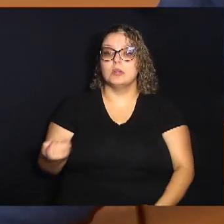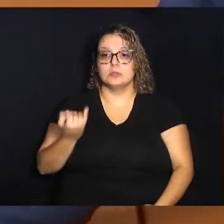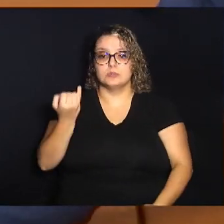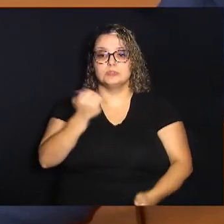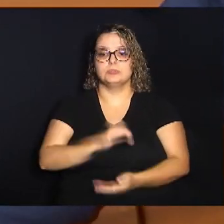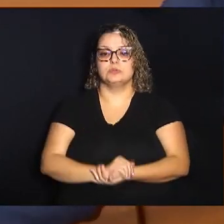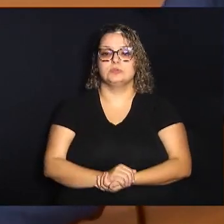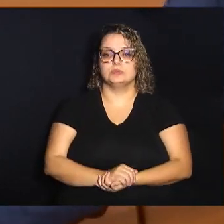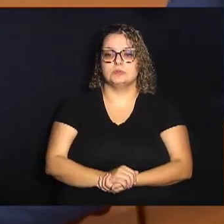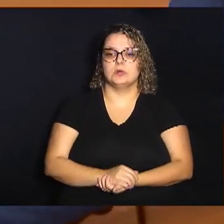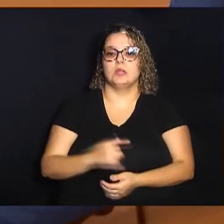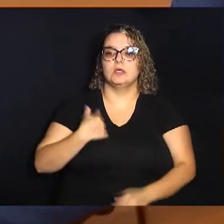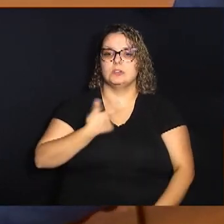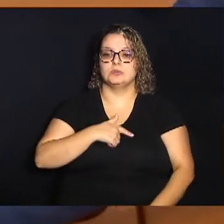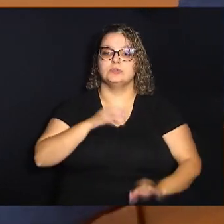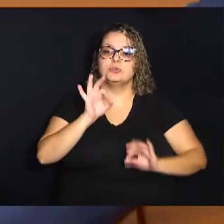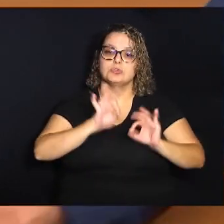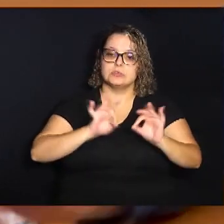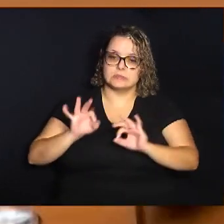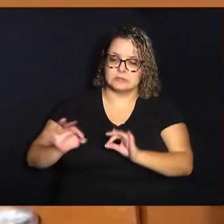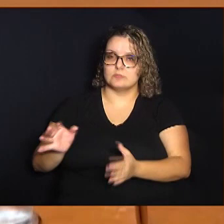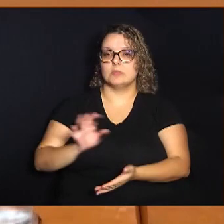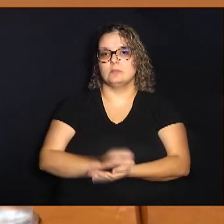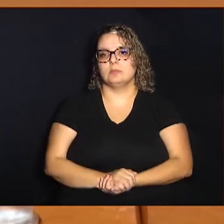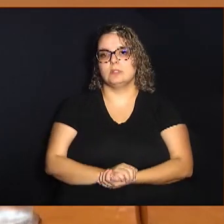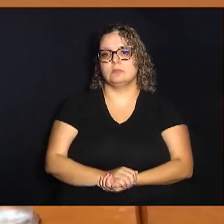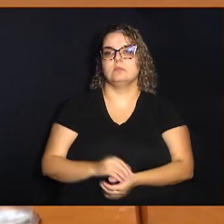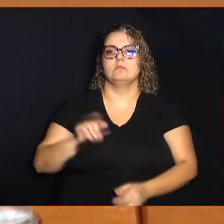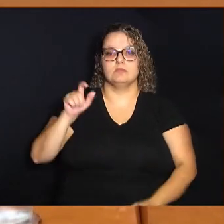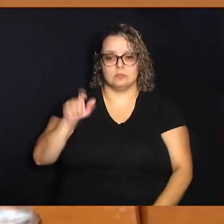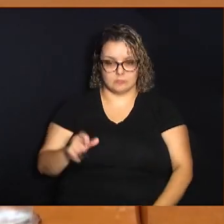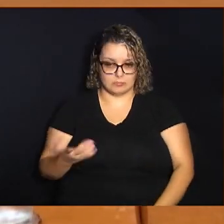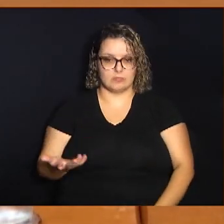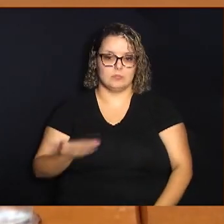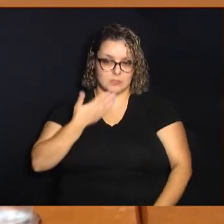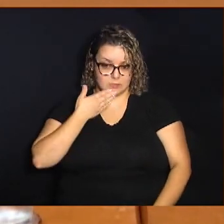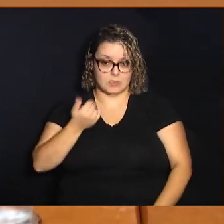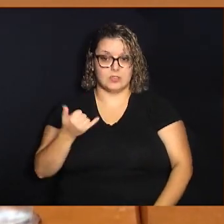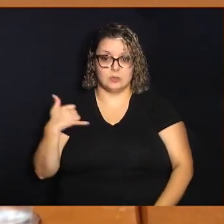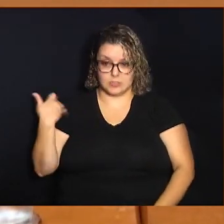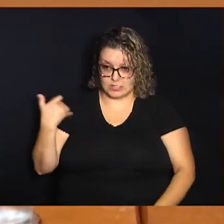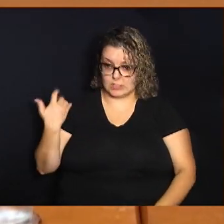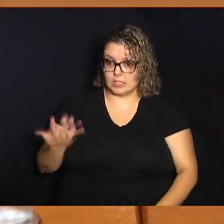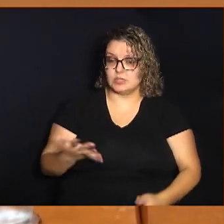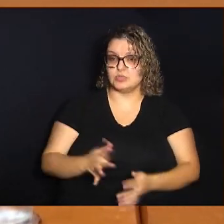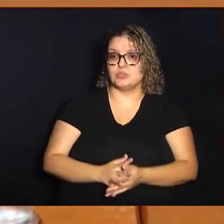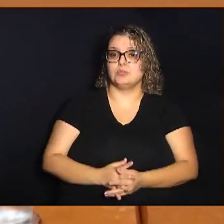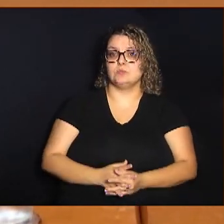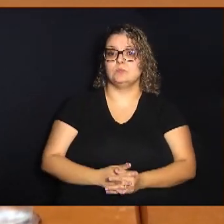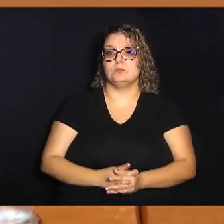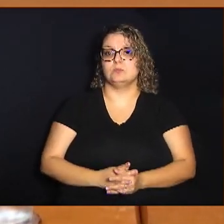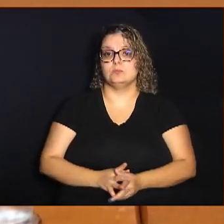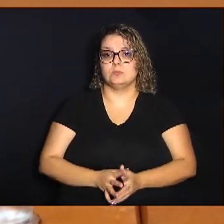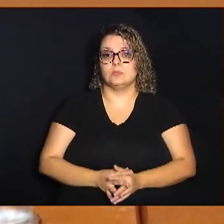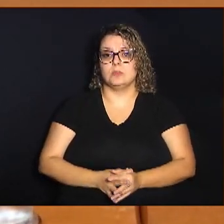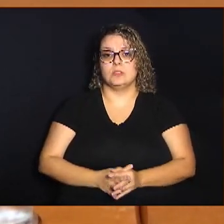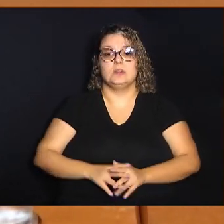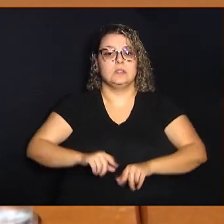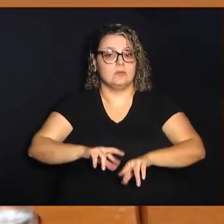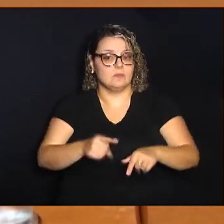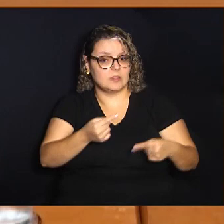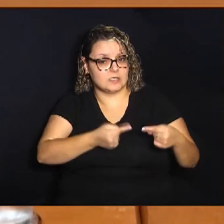gente preparar esse indivíduo, então, para essa melhor idade. Então, muita discussão